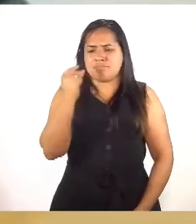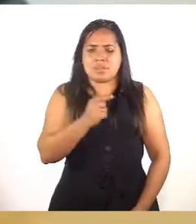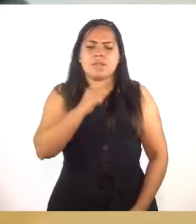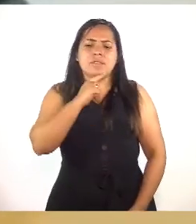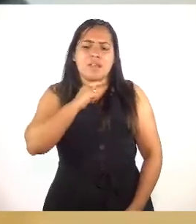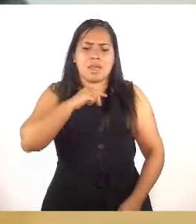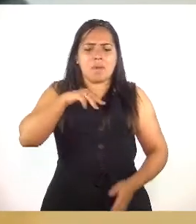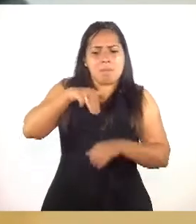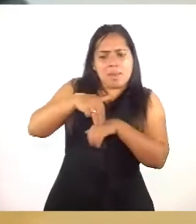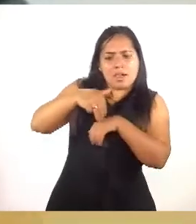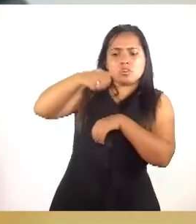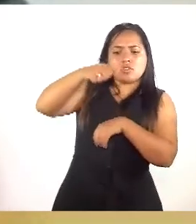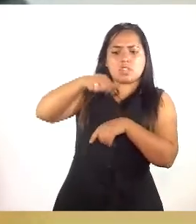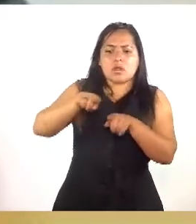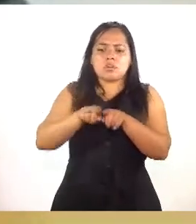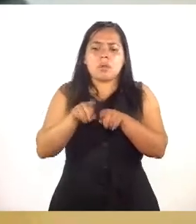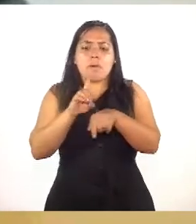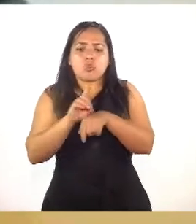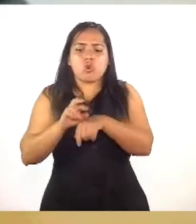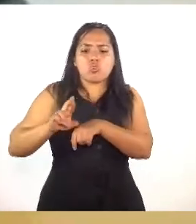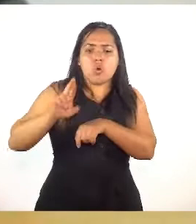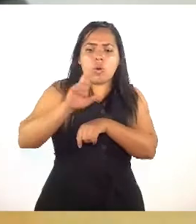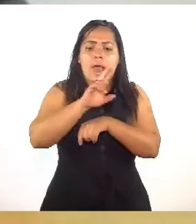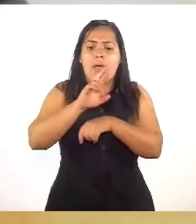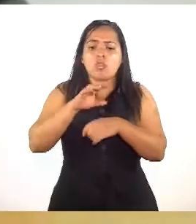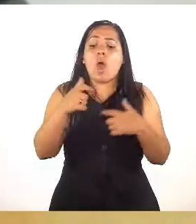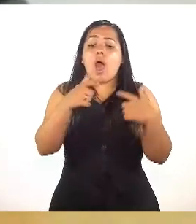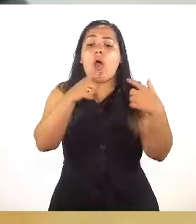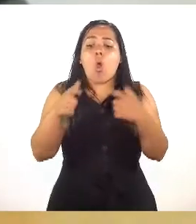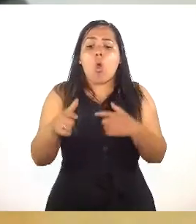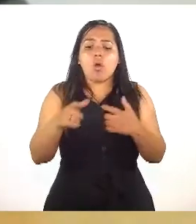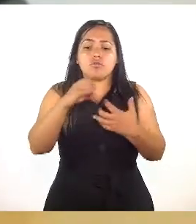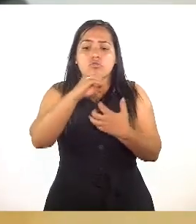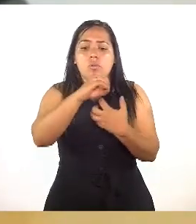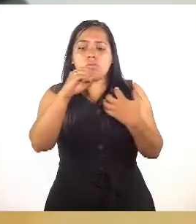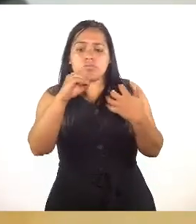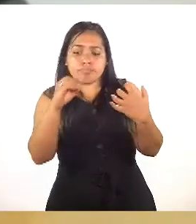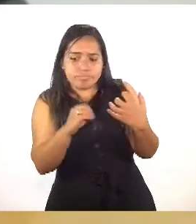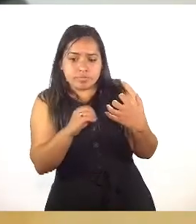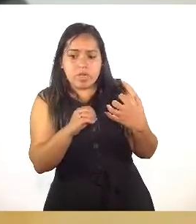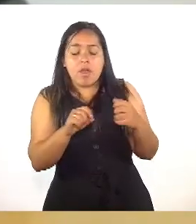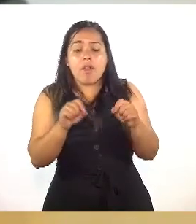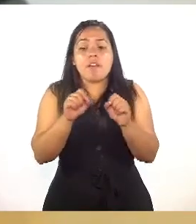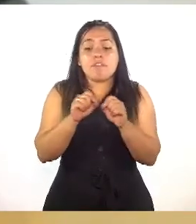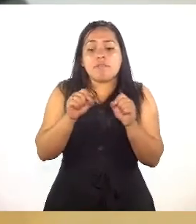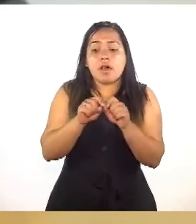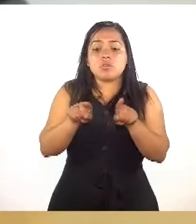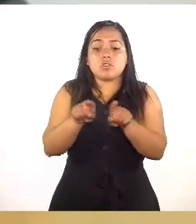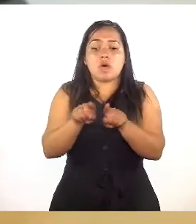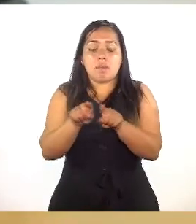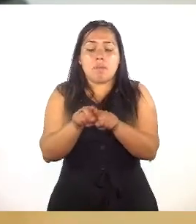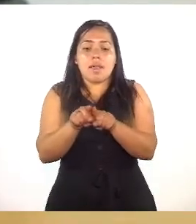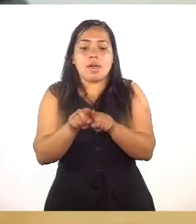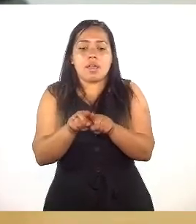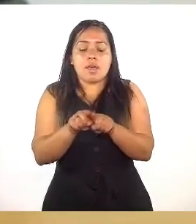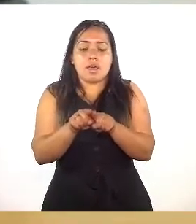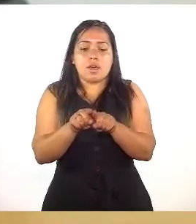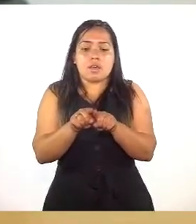mestrado e doutorado em Portugal, faço LLM, estou concluindo, inclusive agora,